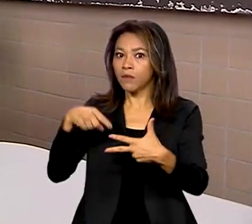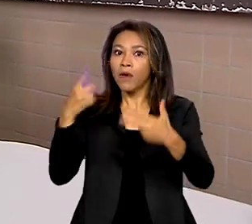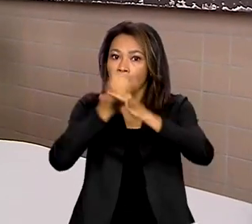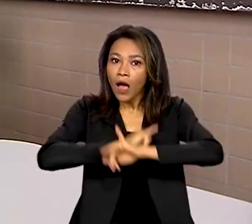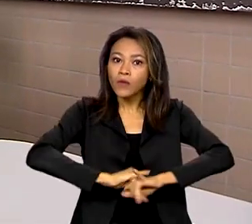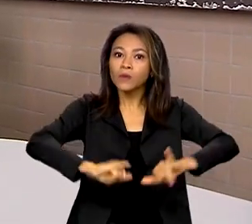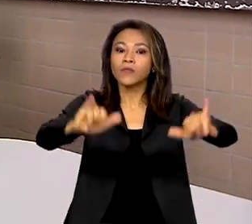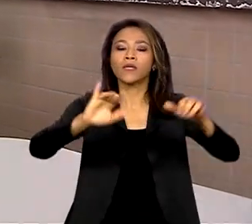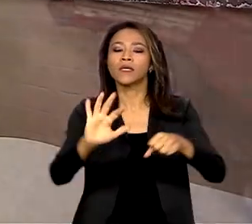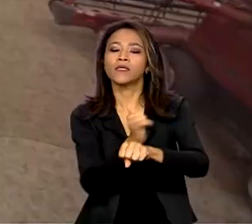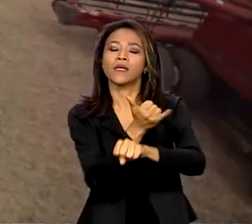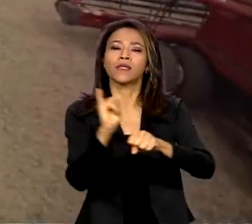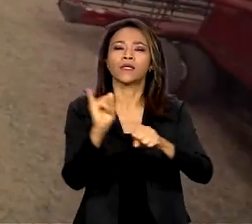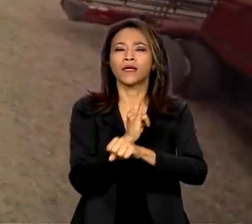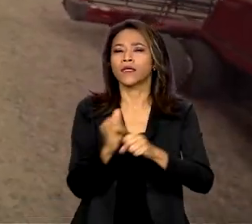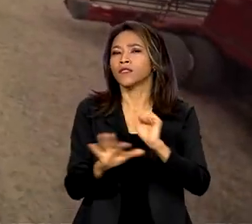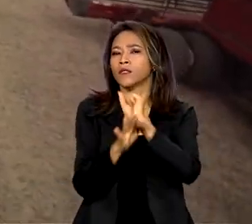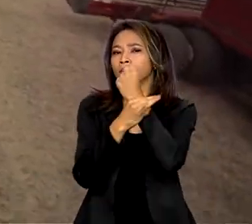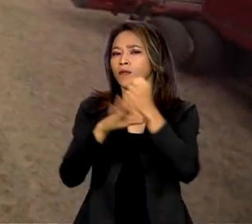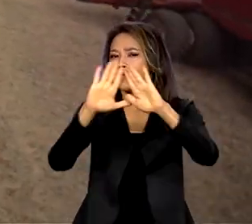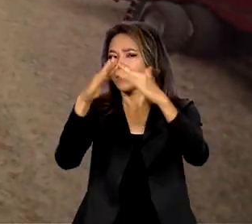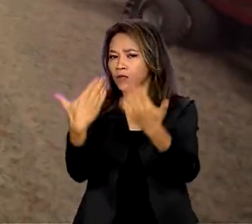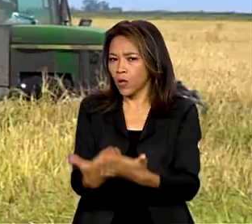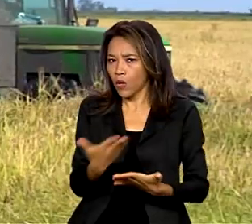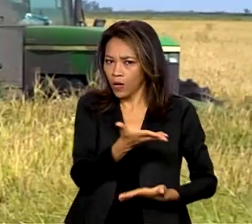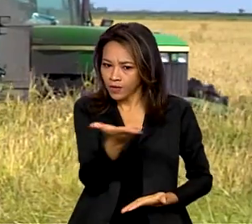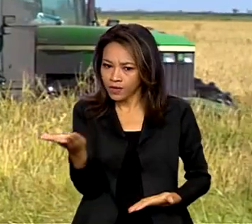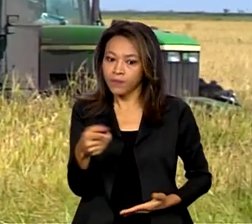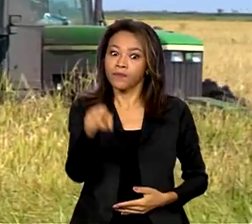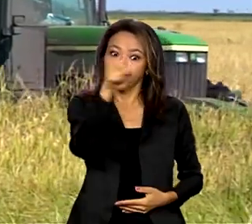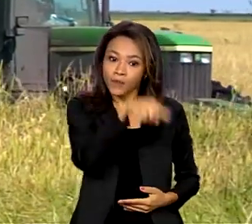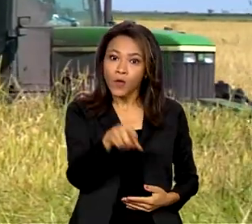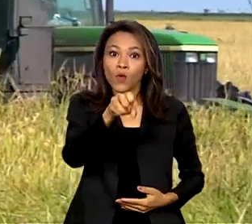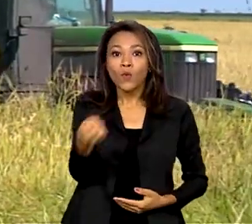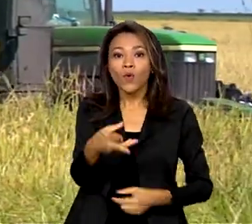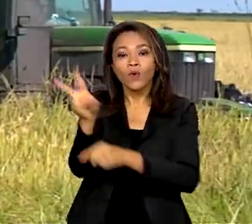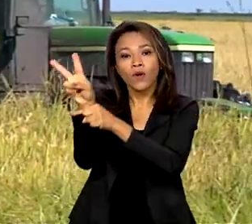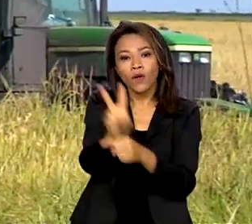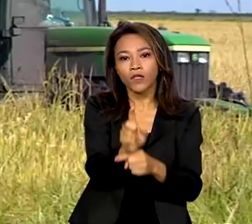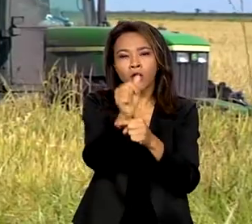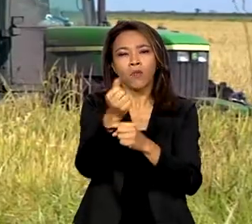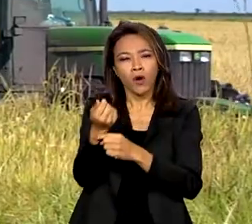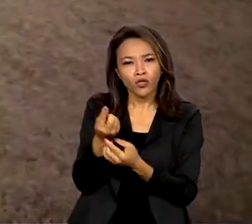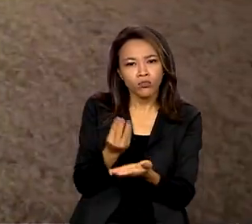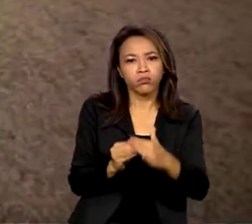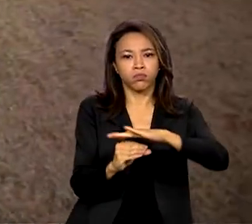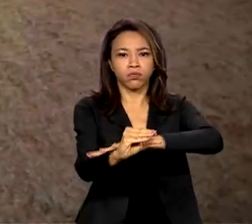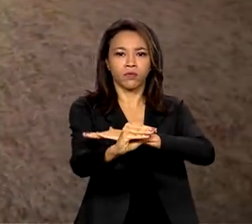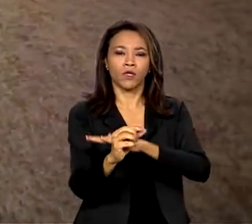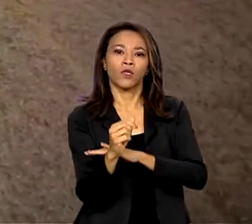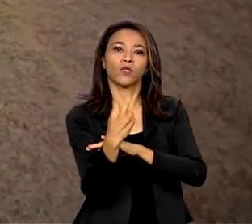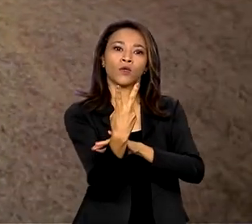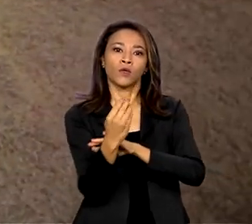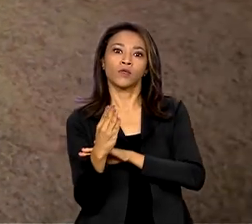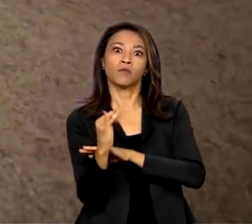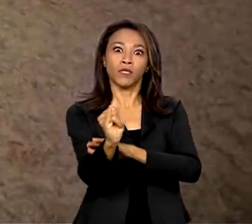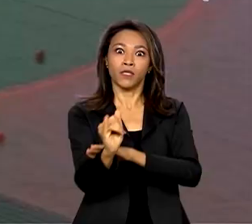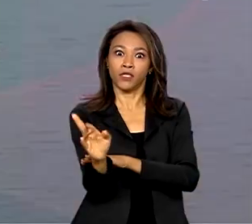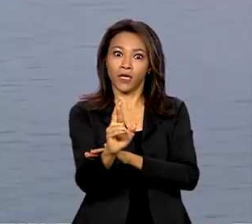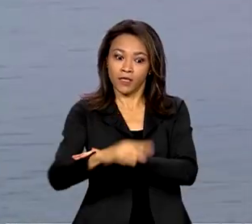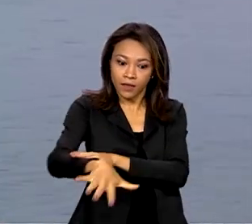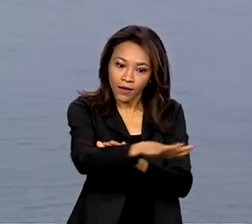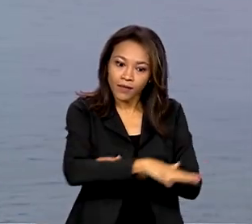proteção nas escolas nova linha de crédito do BNDS Pode injetar até 2 bilhões de reais no setor agropecuário